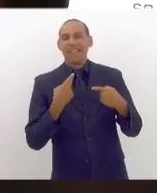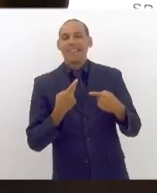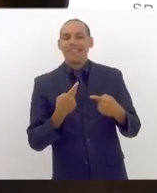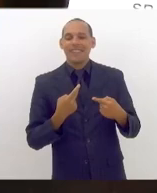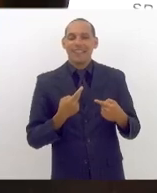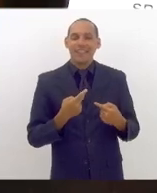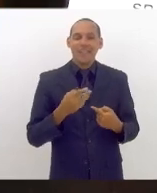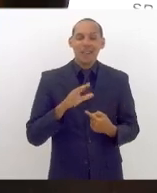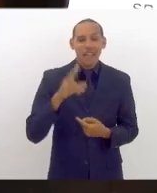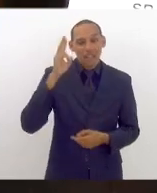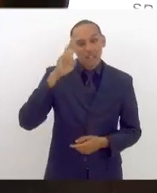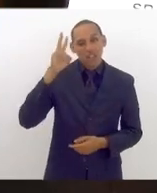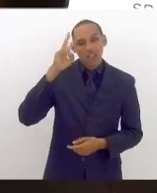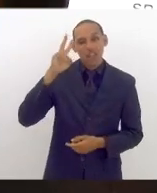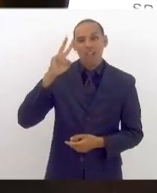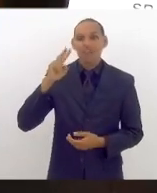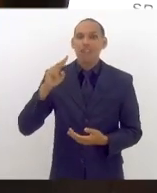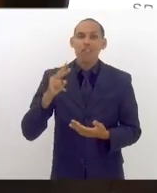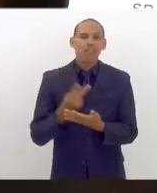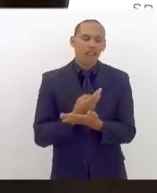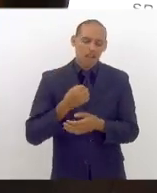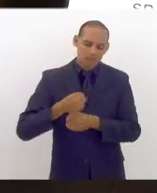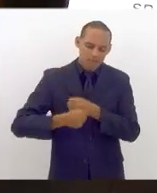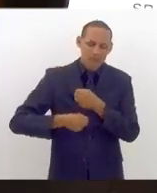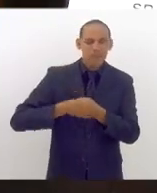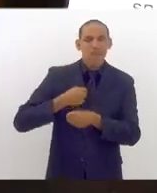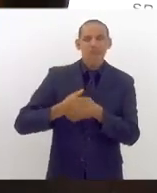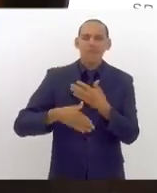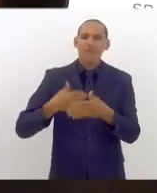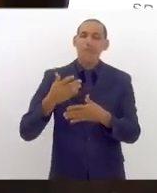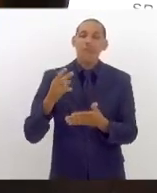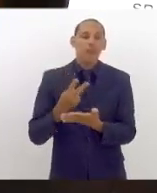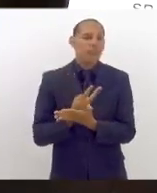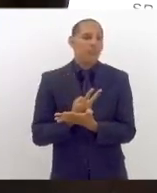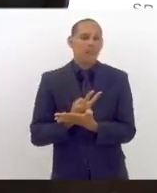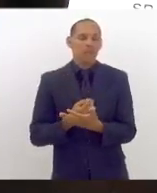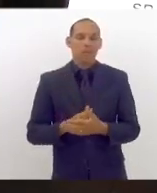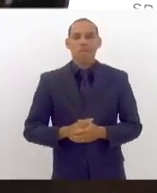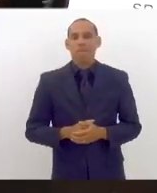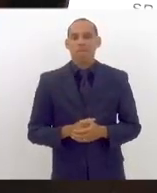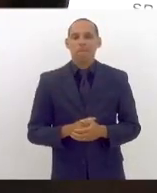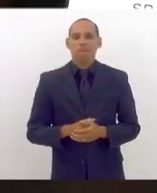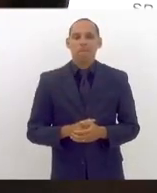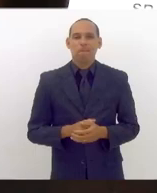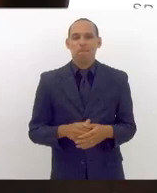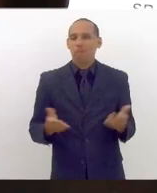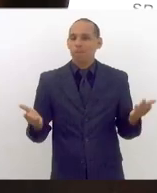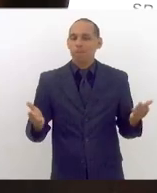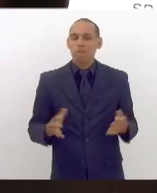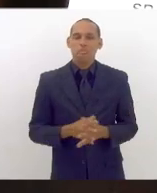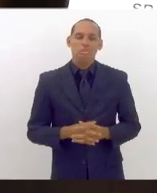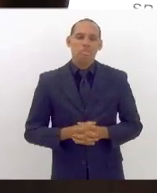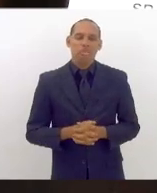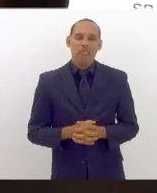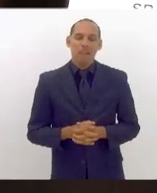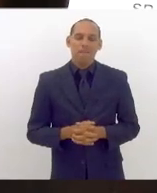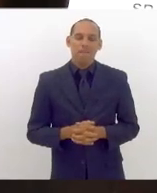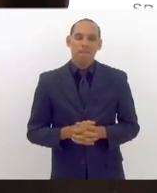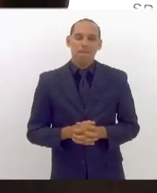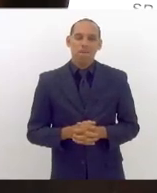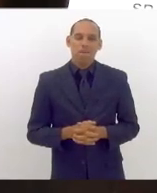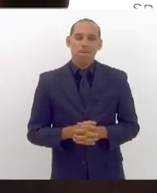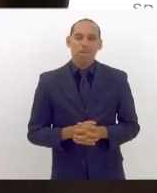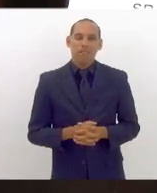por uma história que acabou rolando anos depois e aí quando a gente